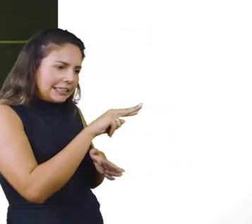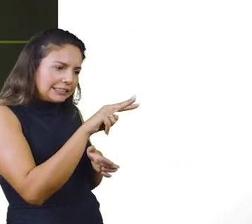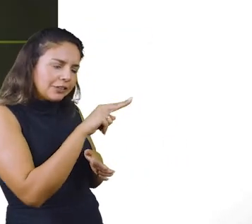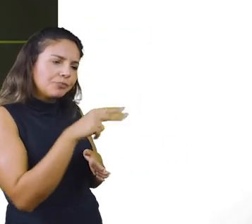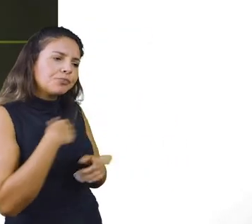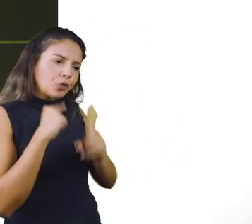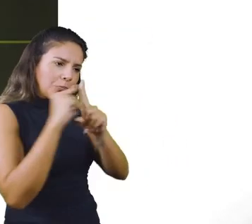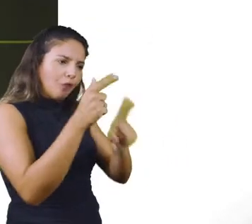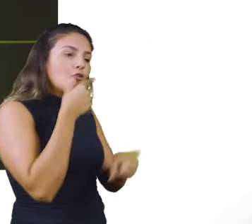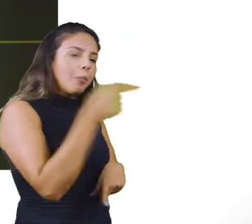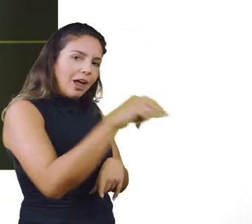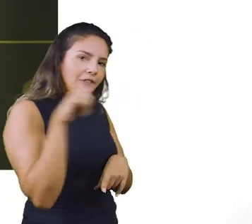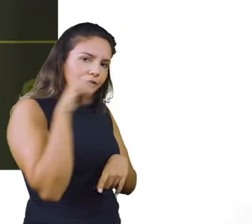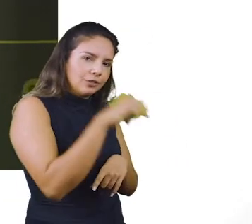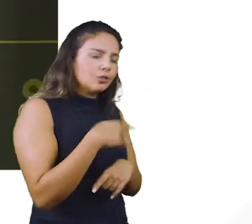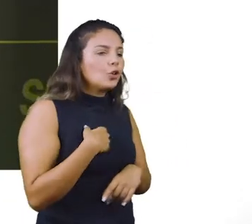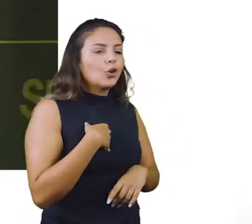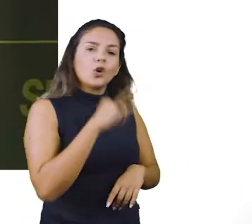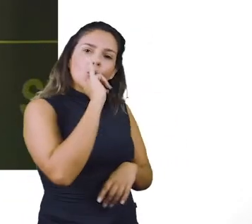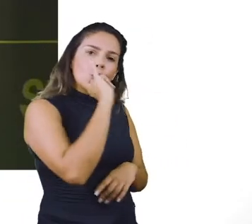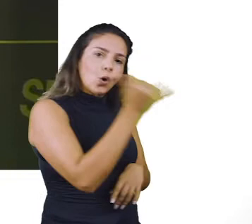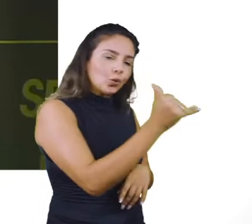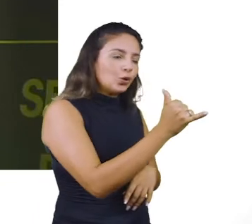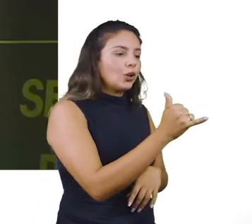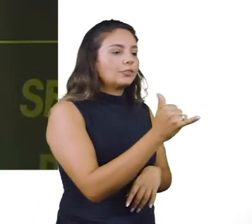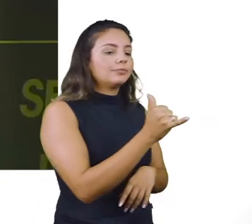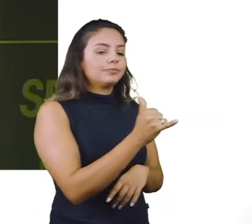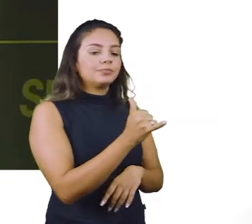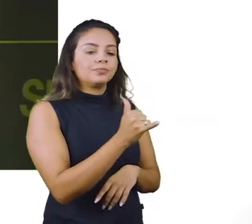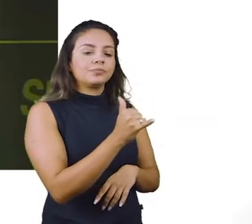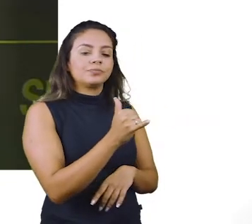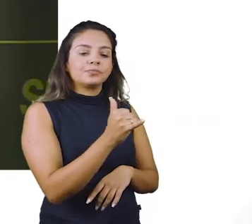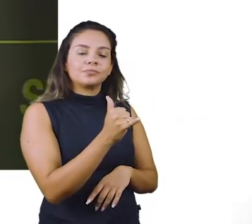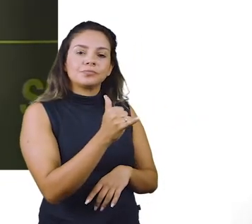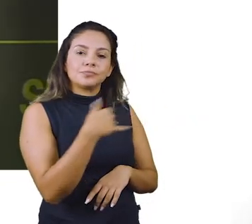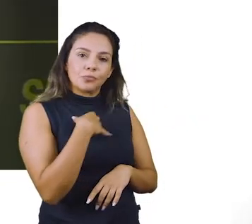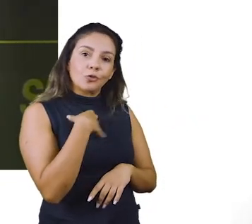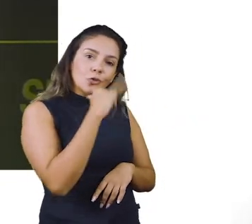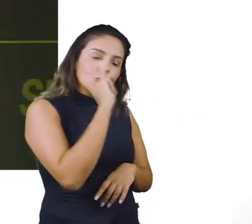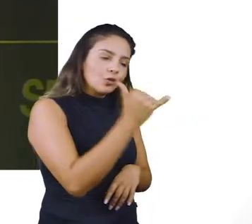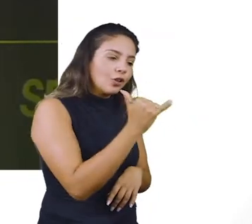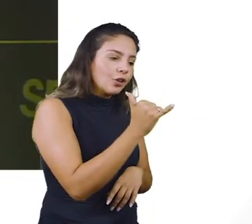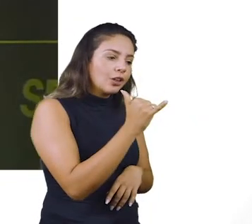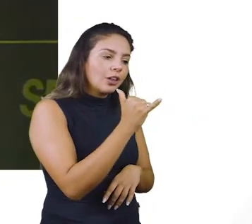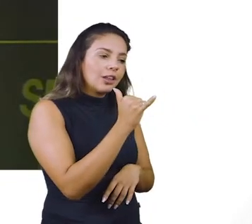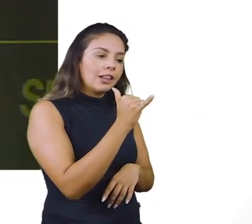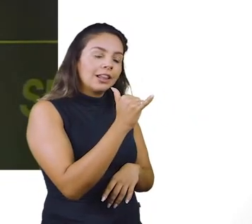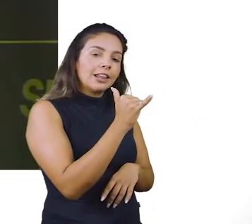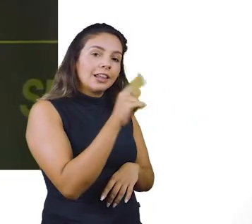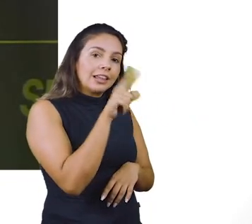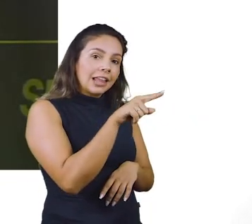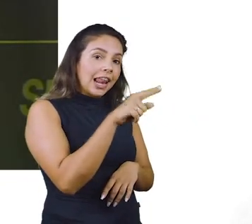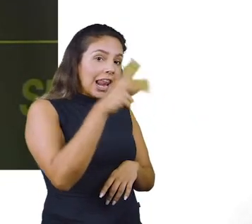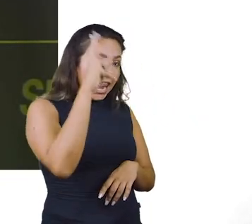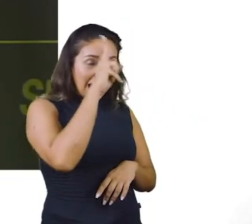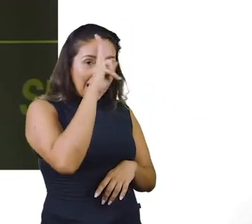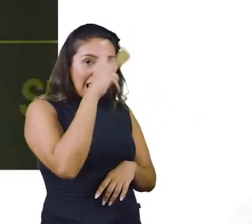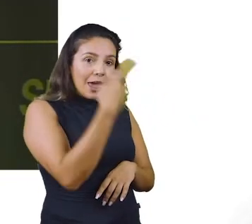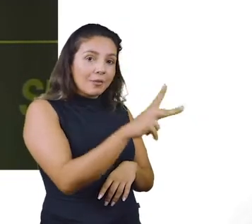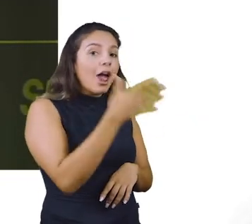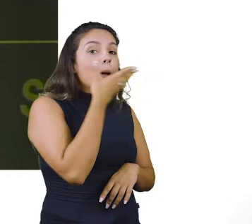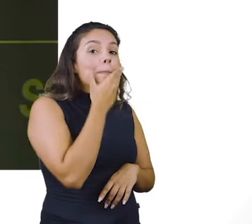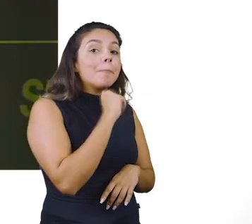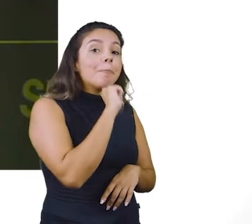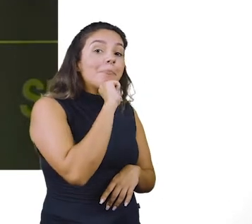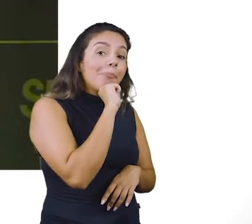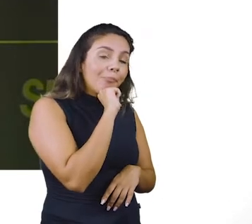uma palavrinha para ele e contou, quando ficou sabendo que ele era o Amir Klink, que veio ali, se aproximou para contar para ele que se lembra do pai do